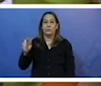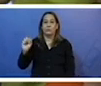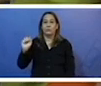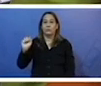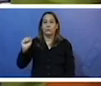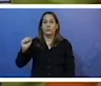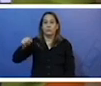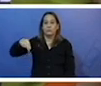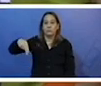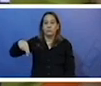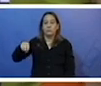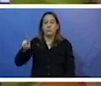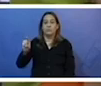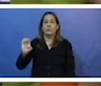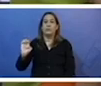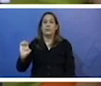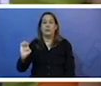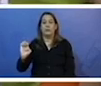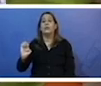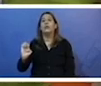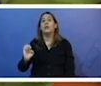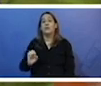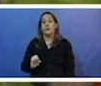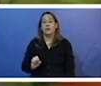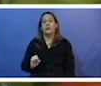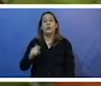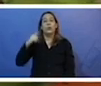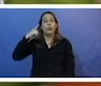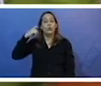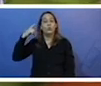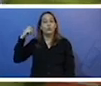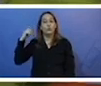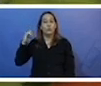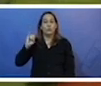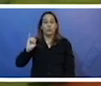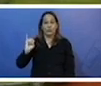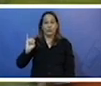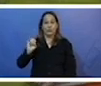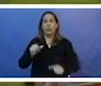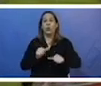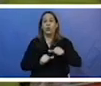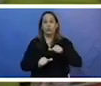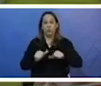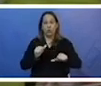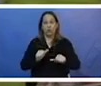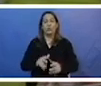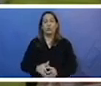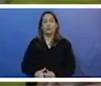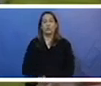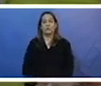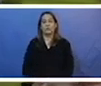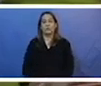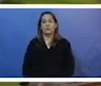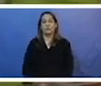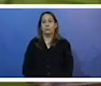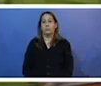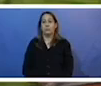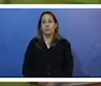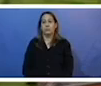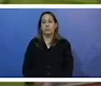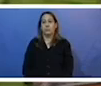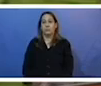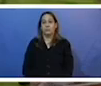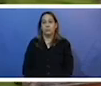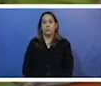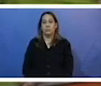Grande. Eu escrevo E, tá? Isso tem que ficar marcadinho aí na cabeça de vocês. Na